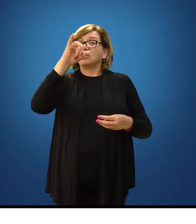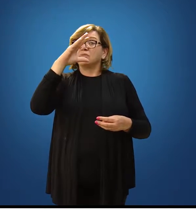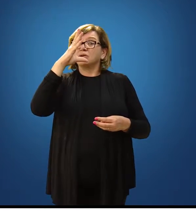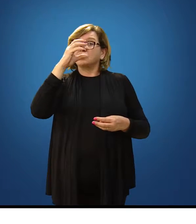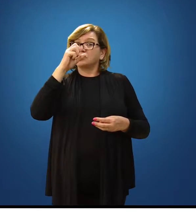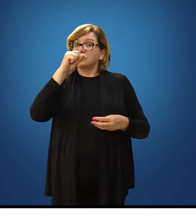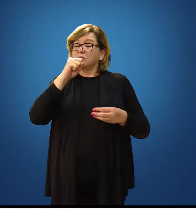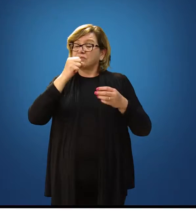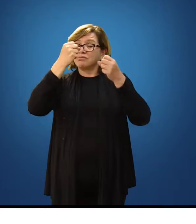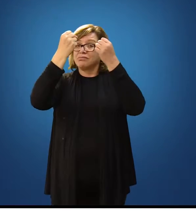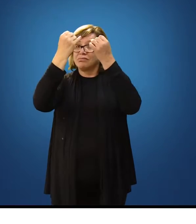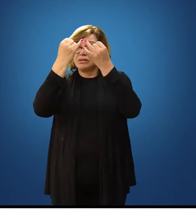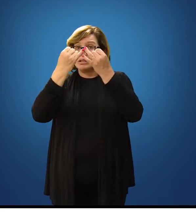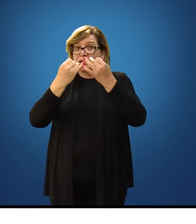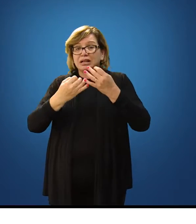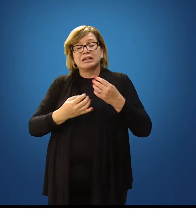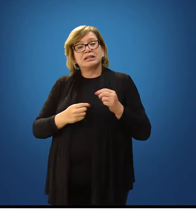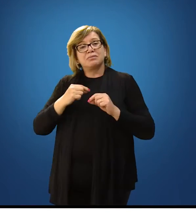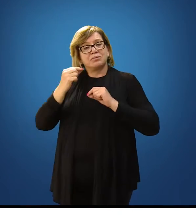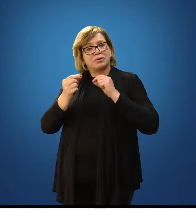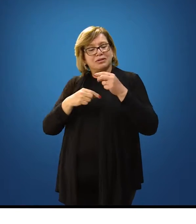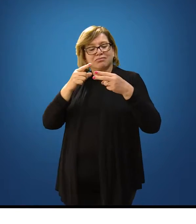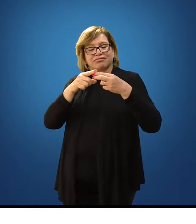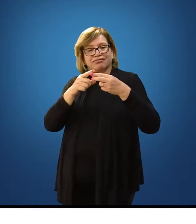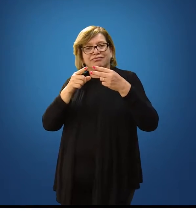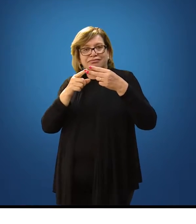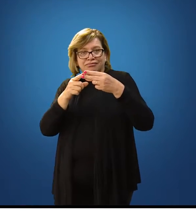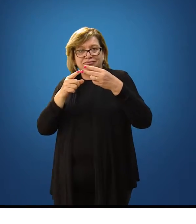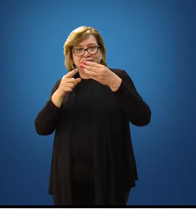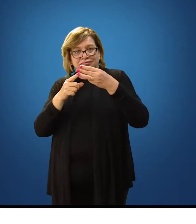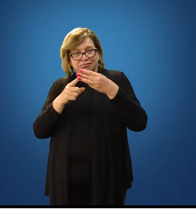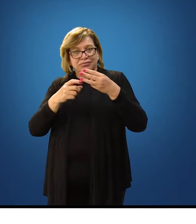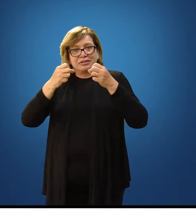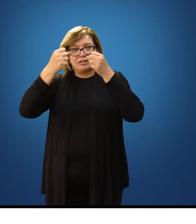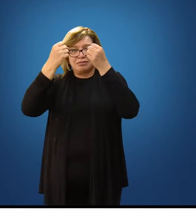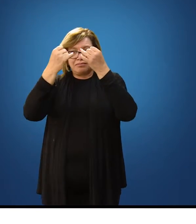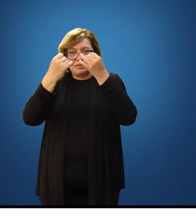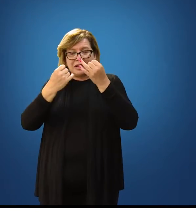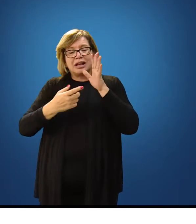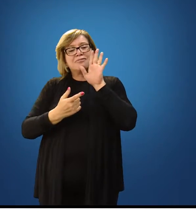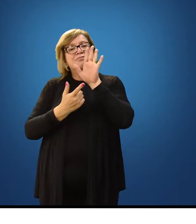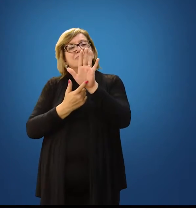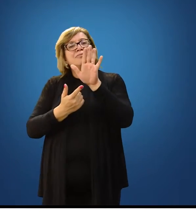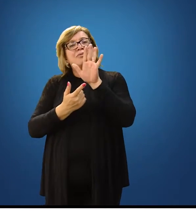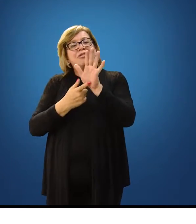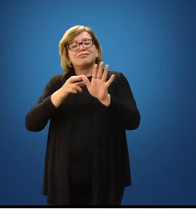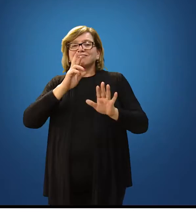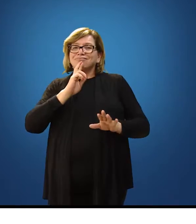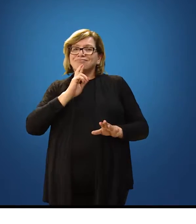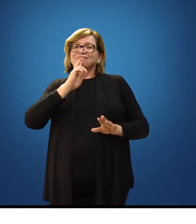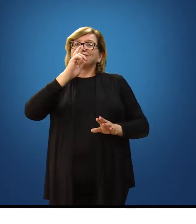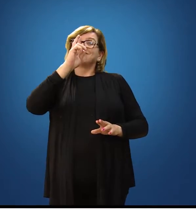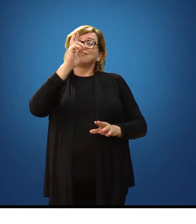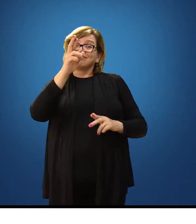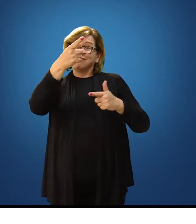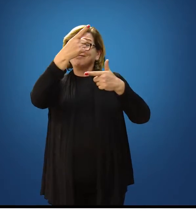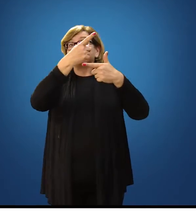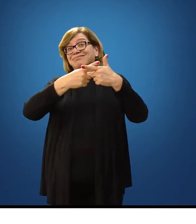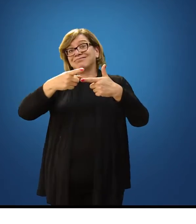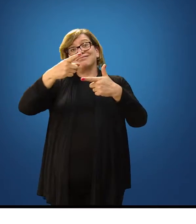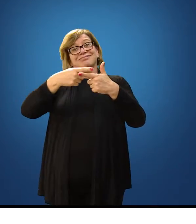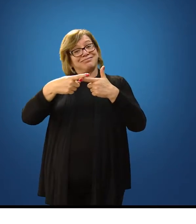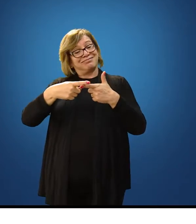de resultados. A discussão de cada subtópico revela a resposta ao problema de